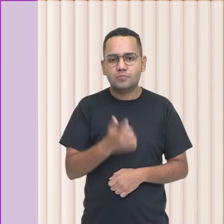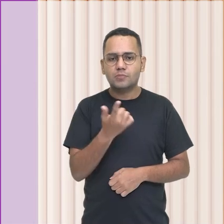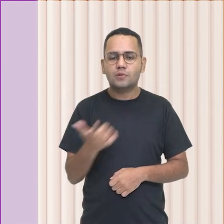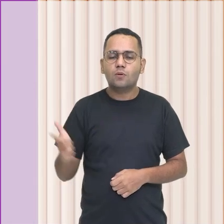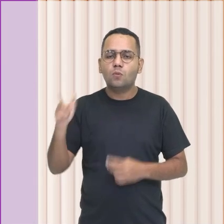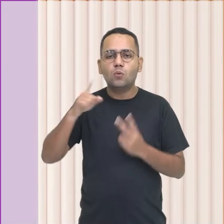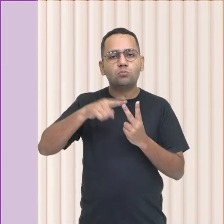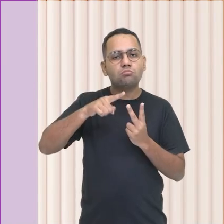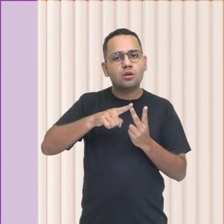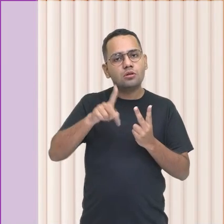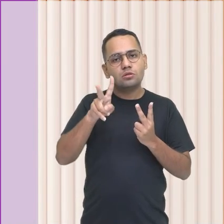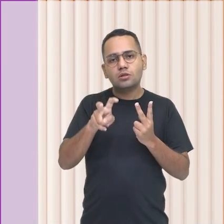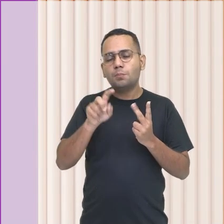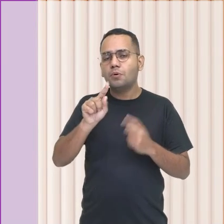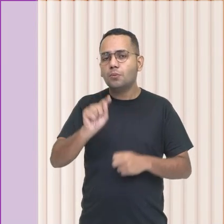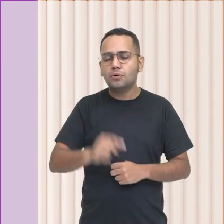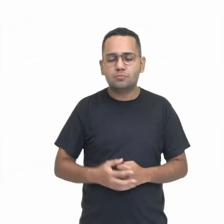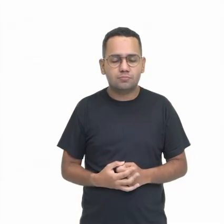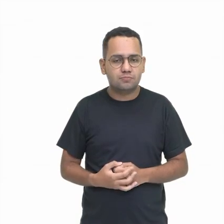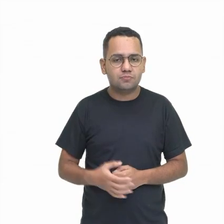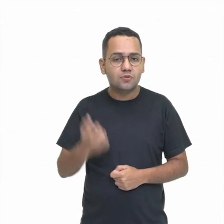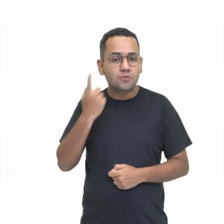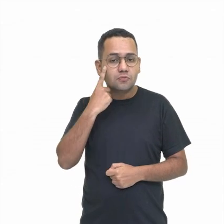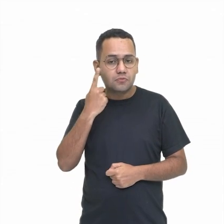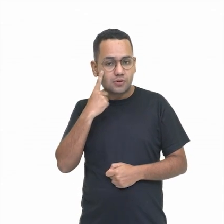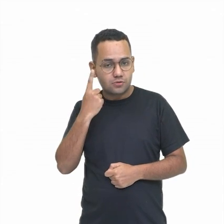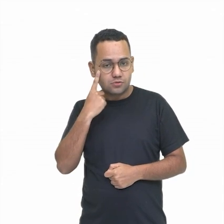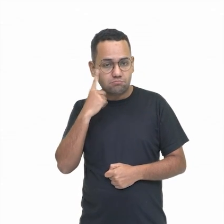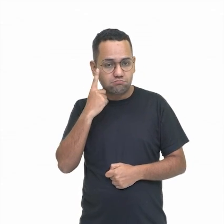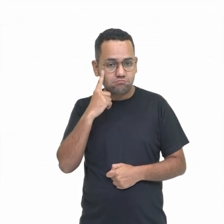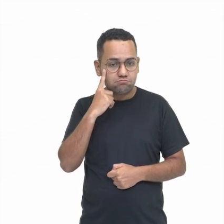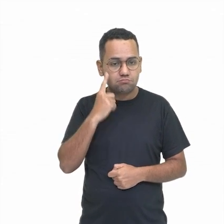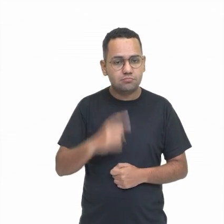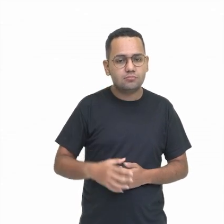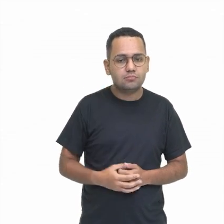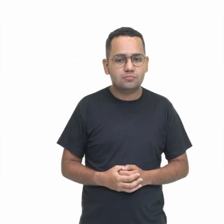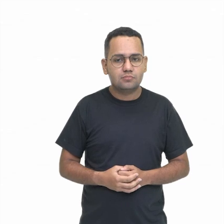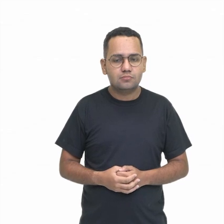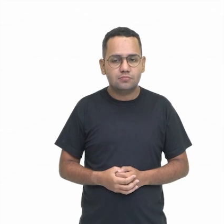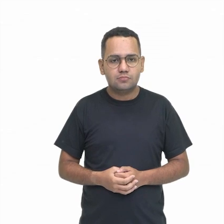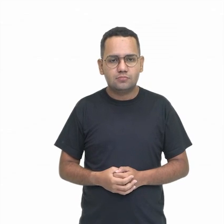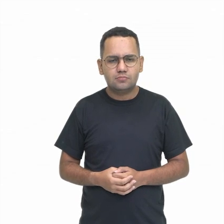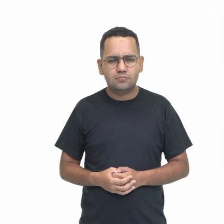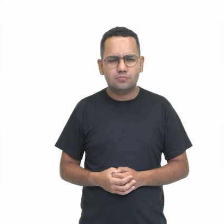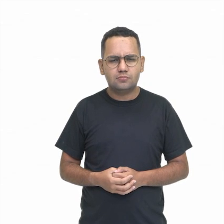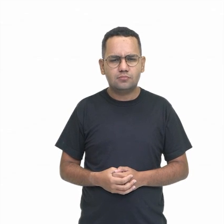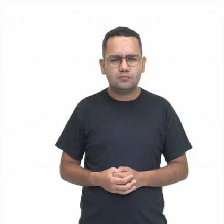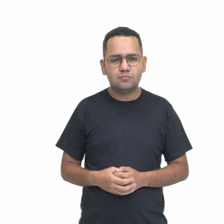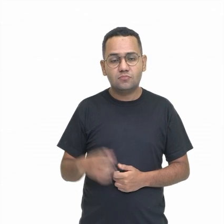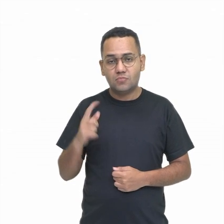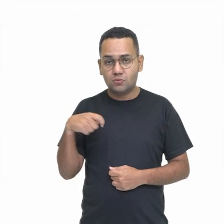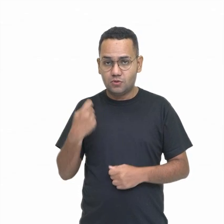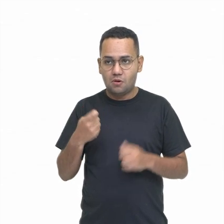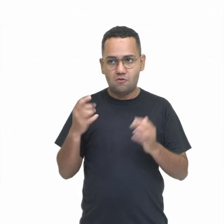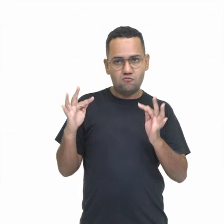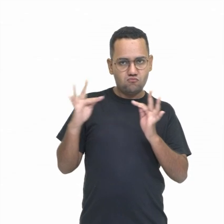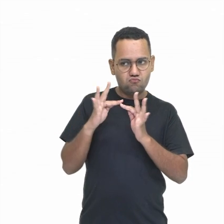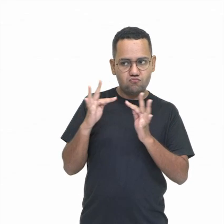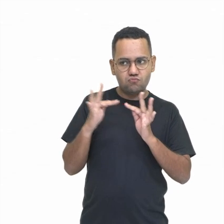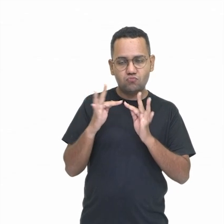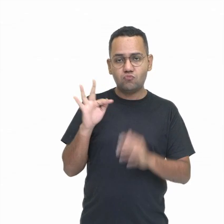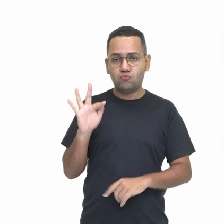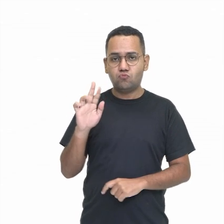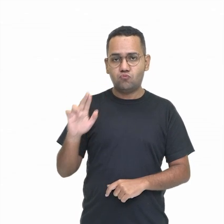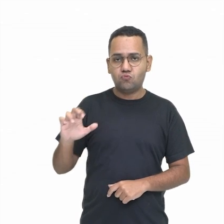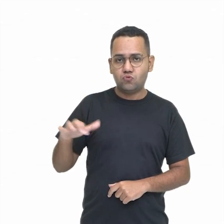função né vamos ver então a definição aí também a anotação né de função nós falamos aqui